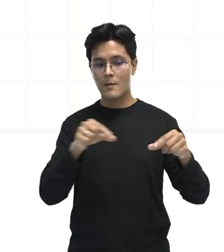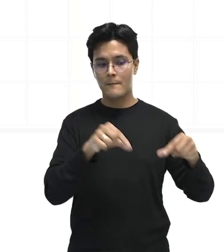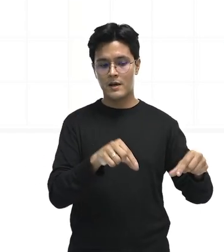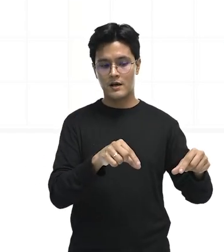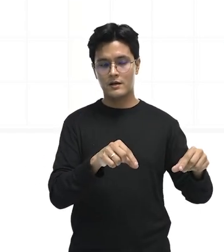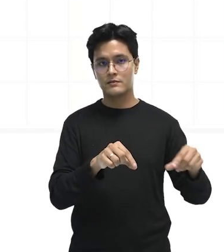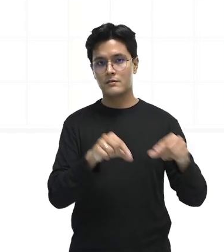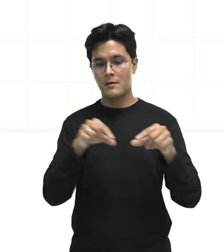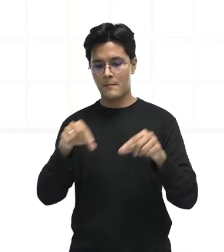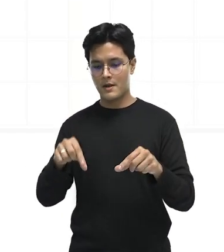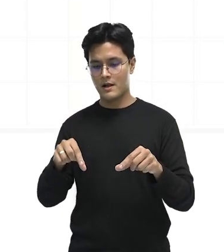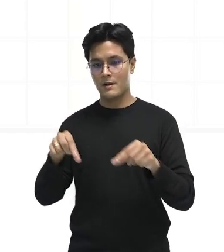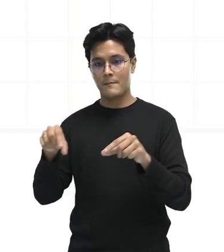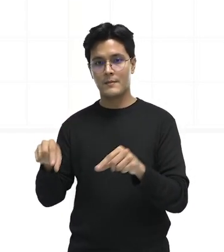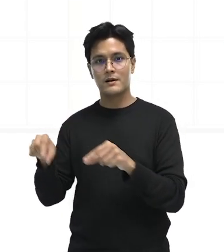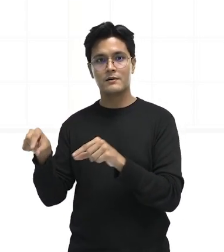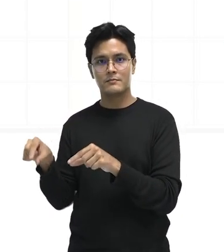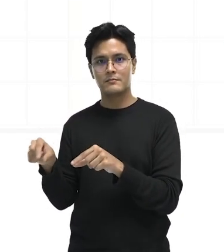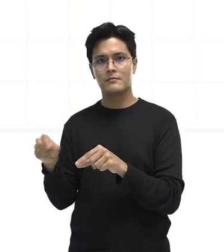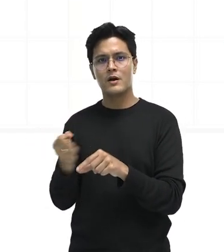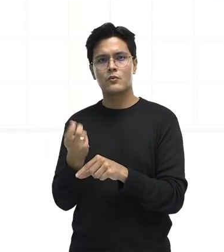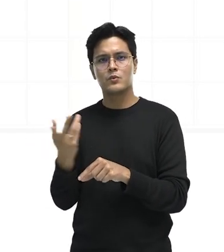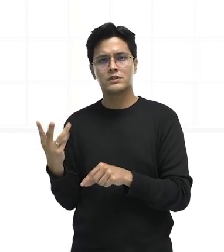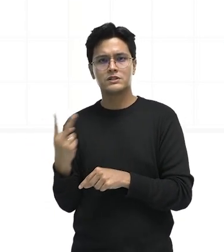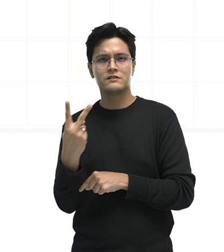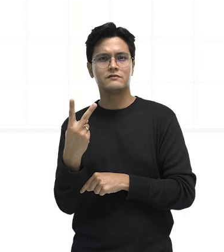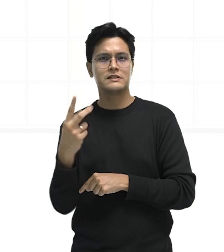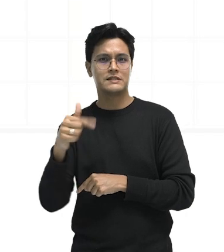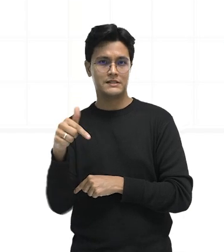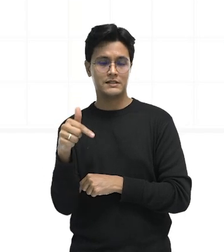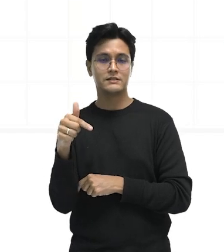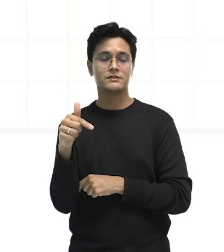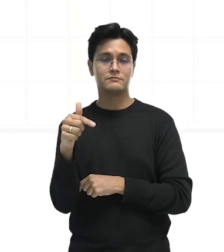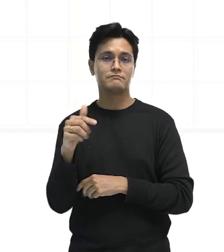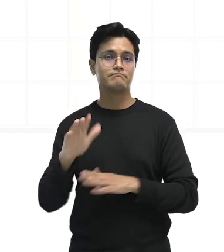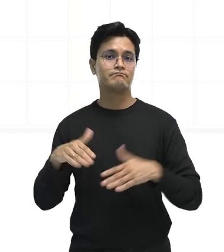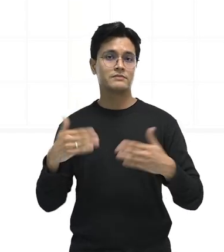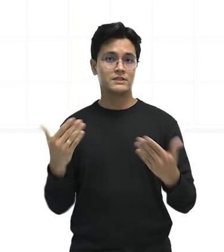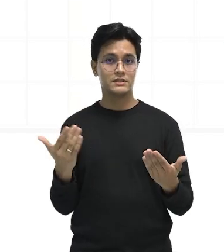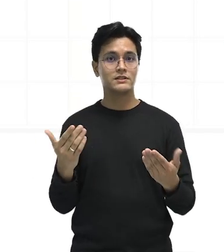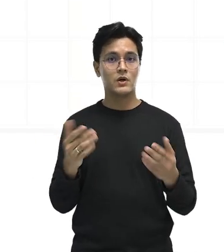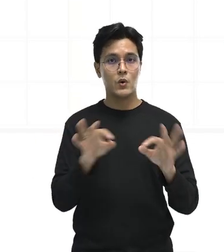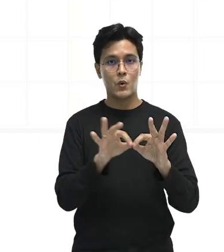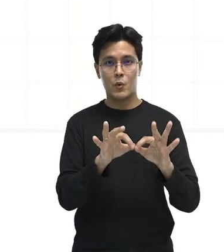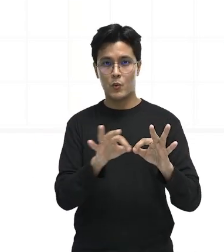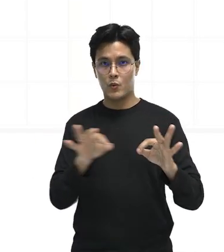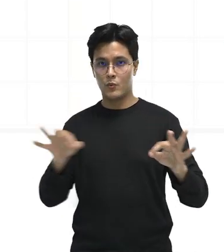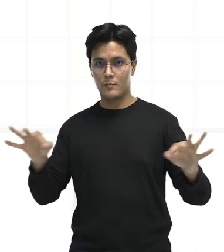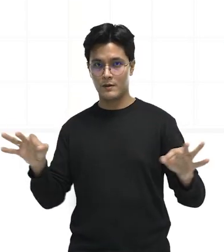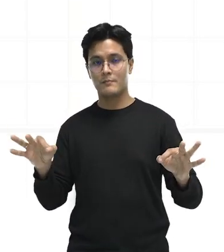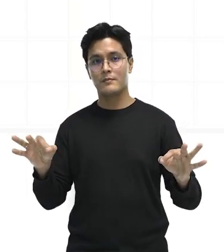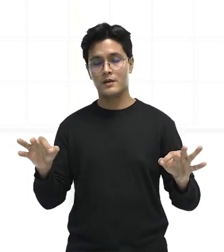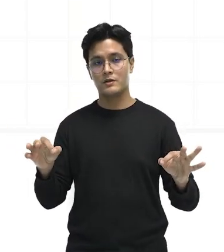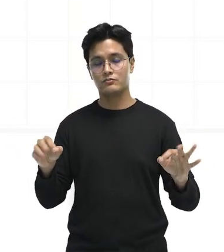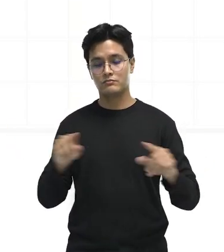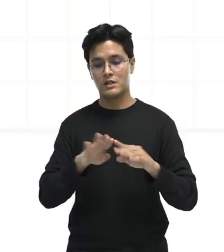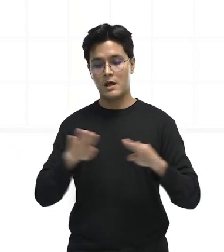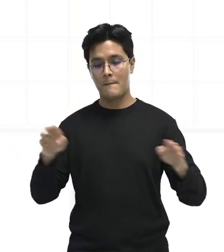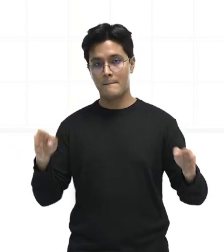27 vezes, tá? Então, no comprimento dessa mesa, ele